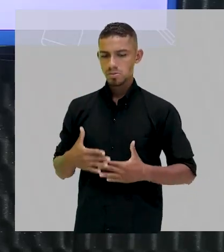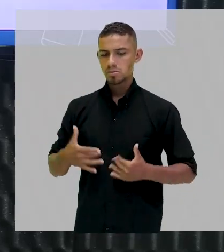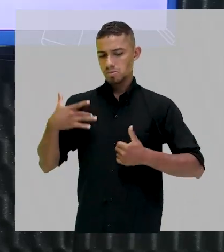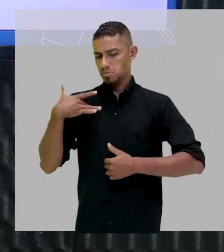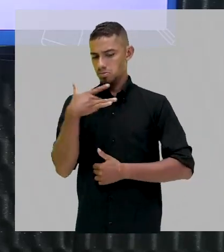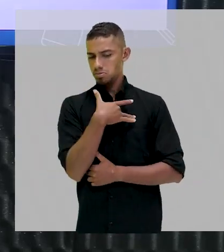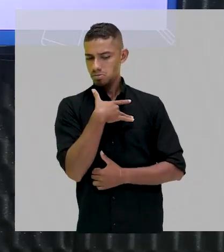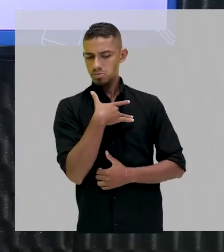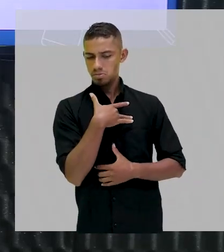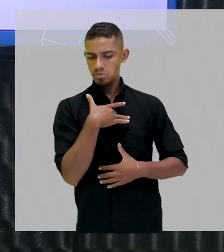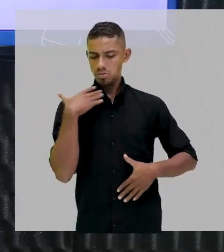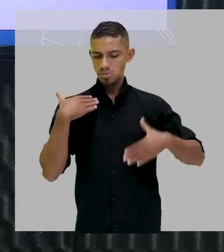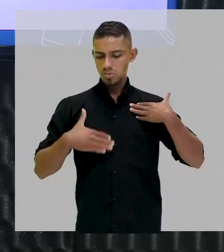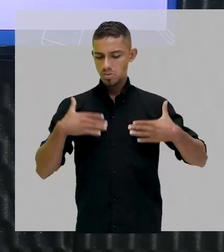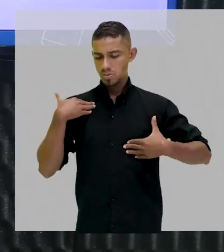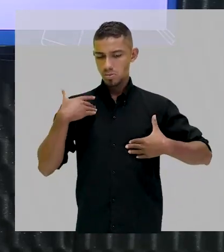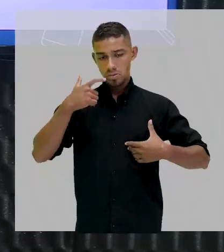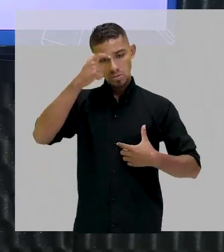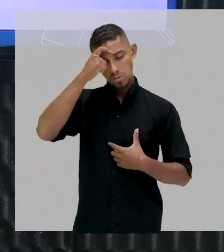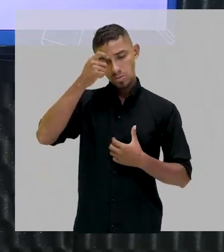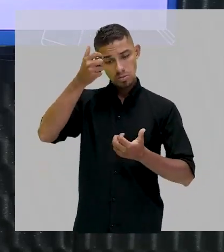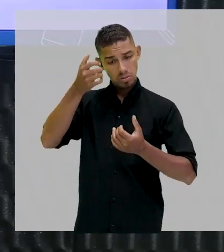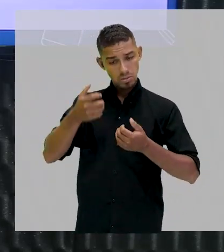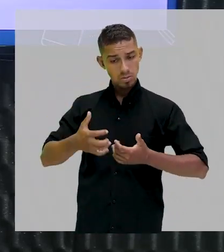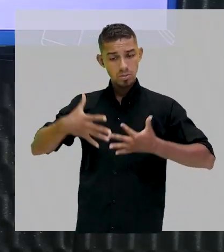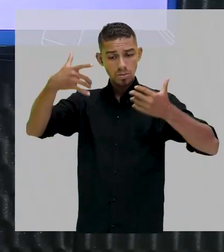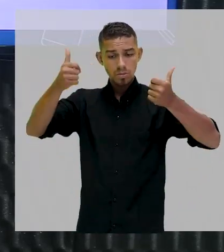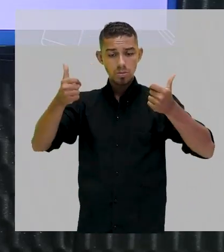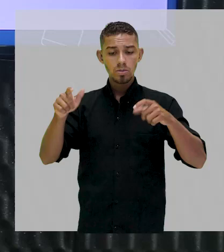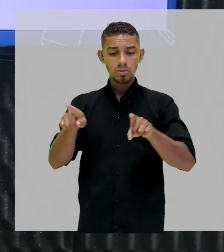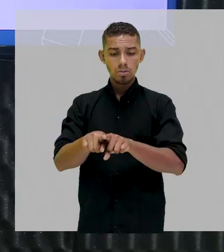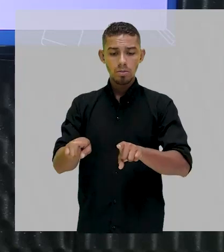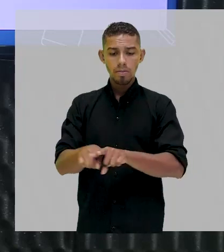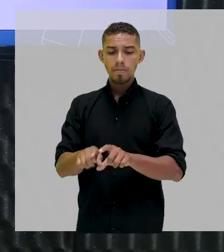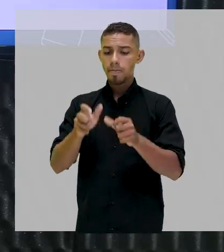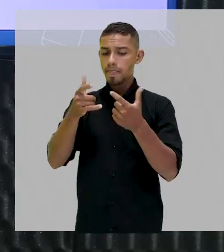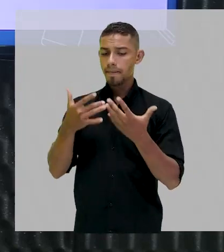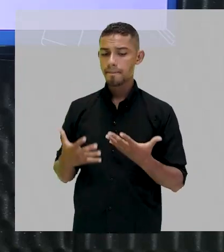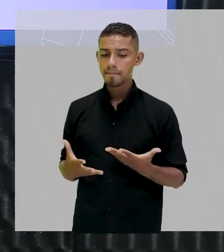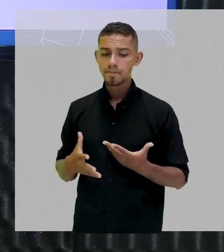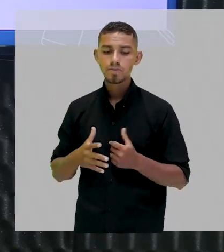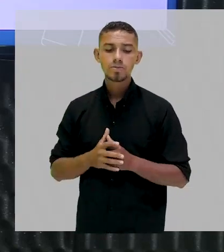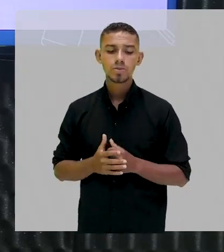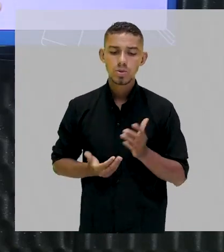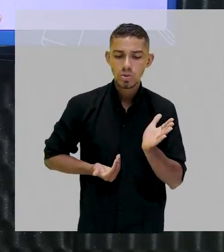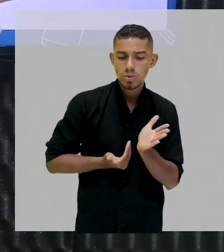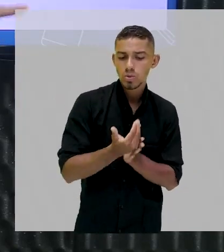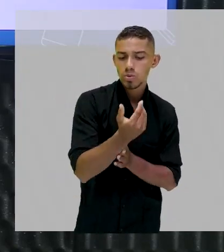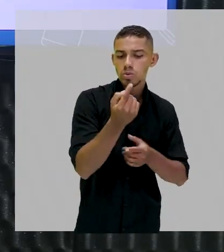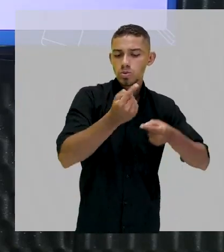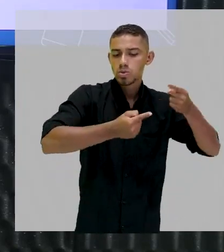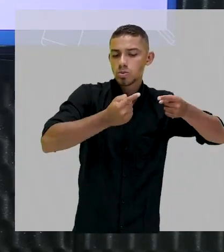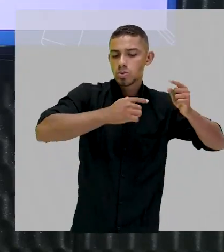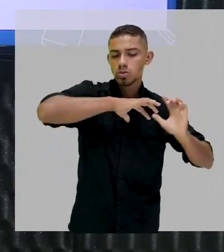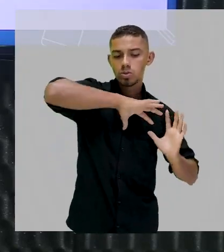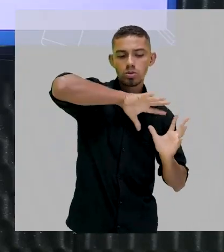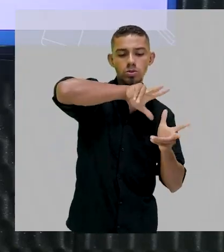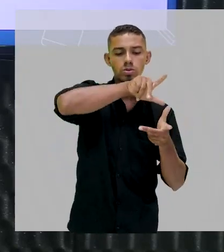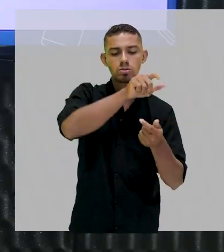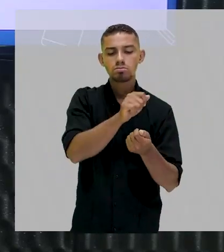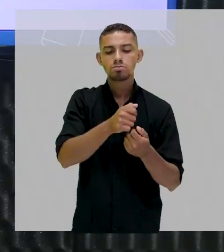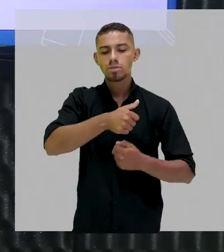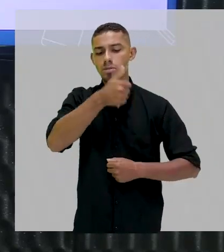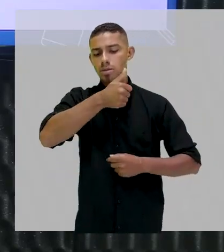em relação ao histórico do Pilates, olha só, ele teve o seu início na Primeira Guerra Mundial. A Primeira